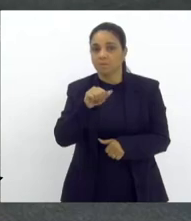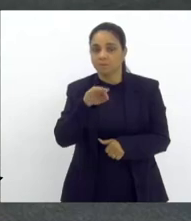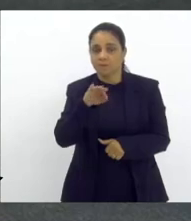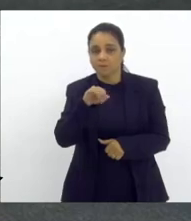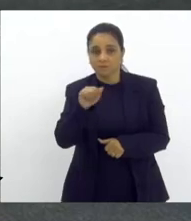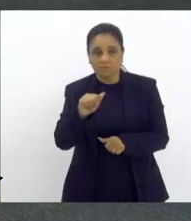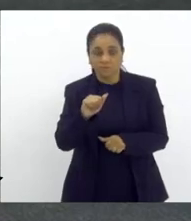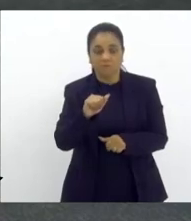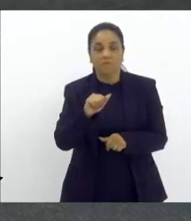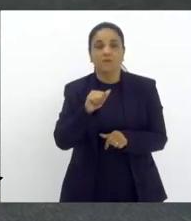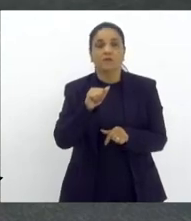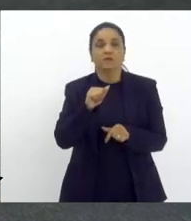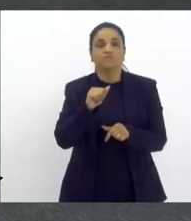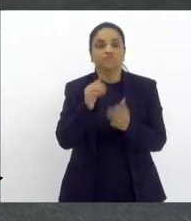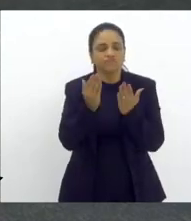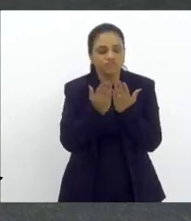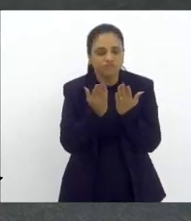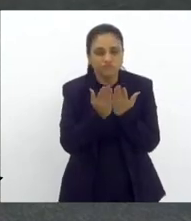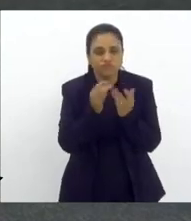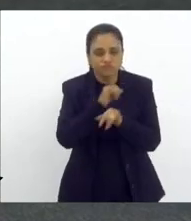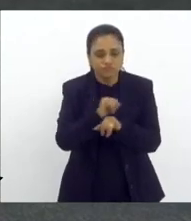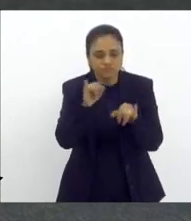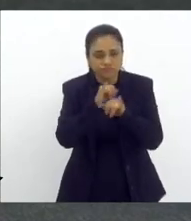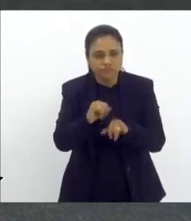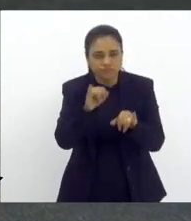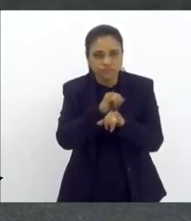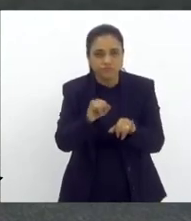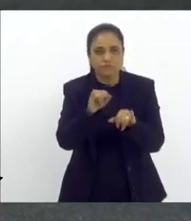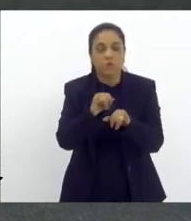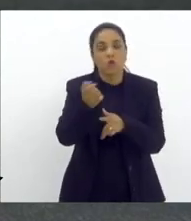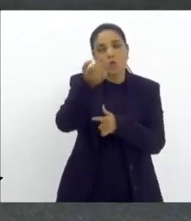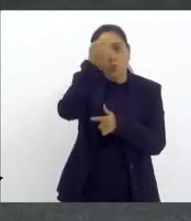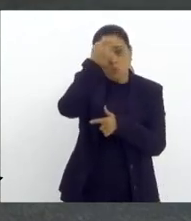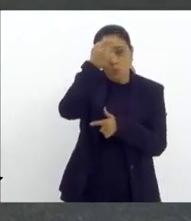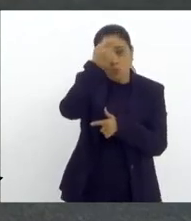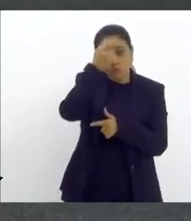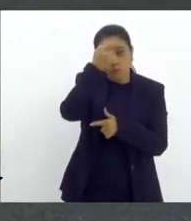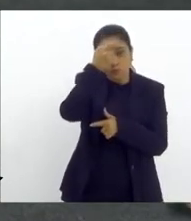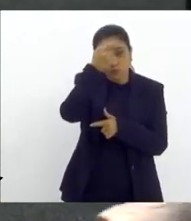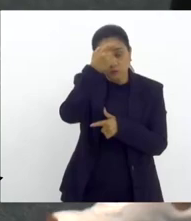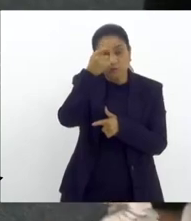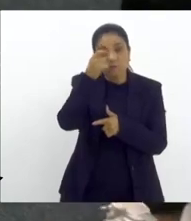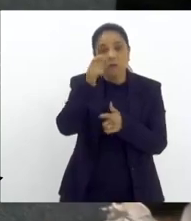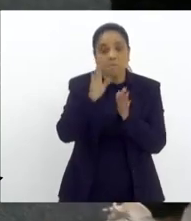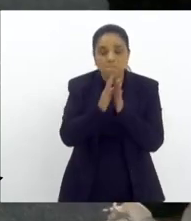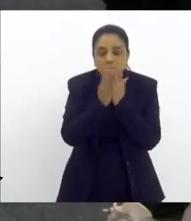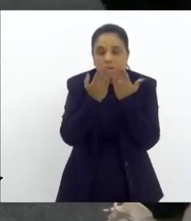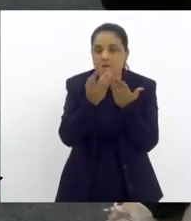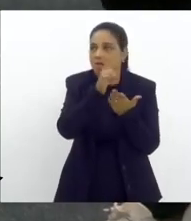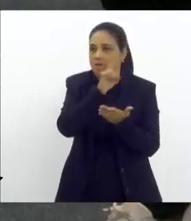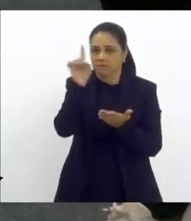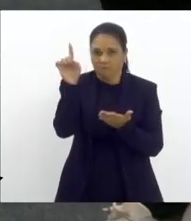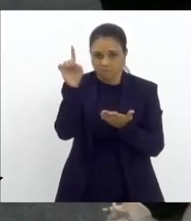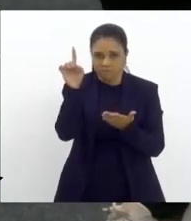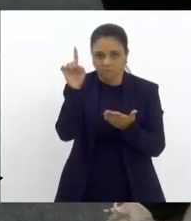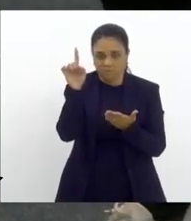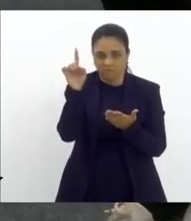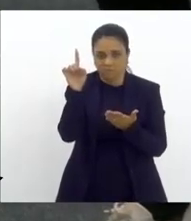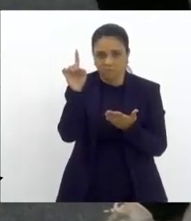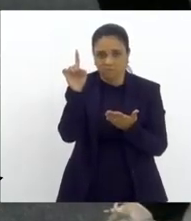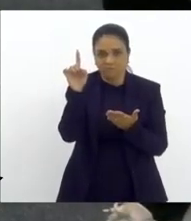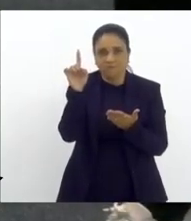trabalho de evangelização de conscientização da pregação da palavra de Deus